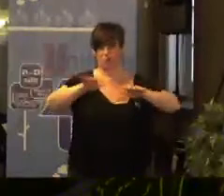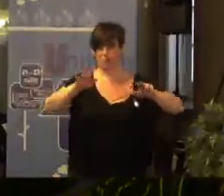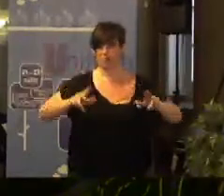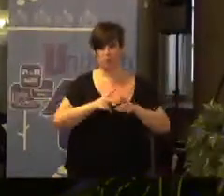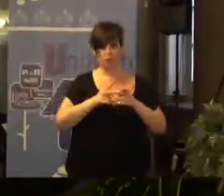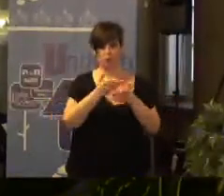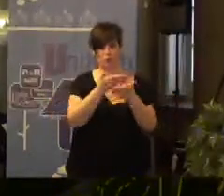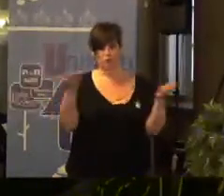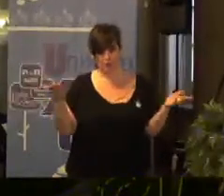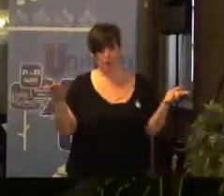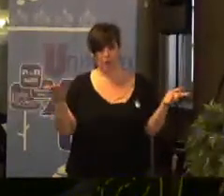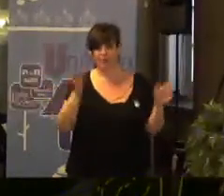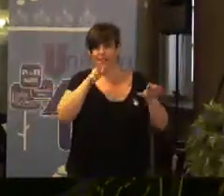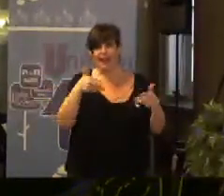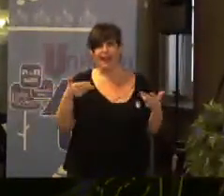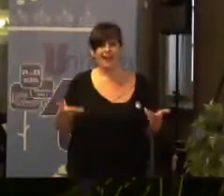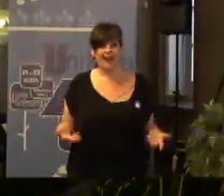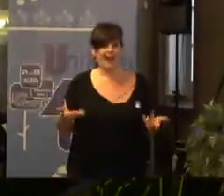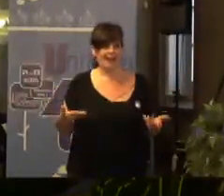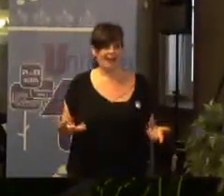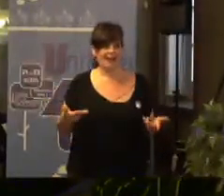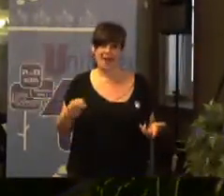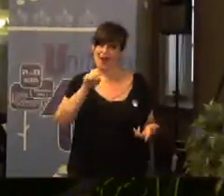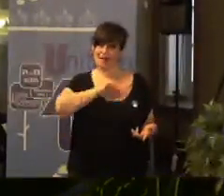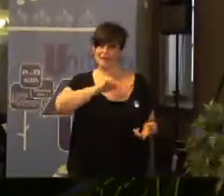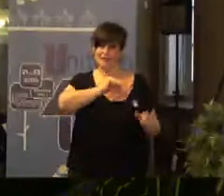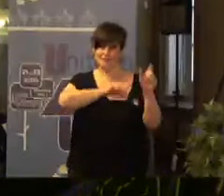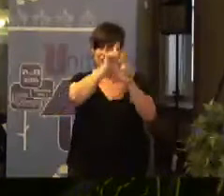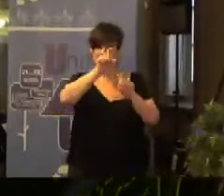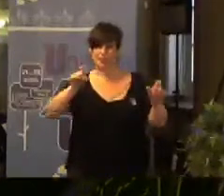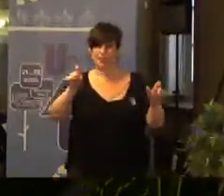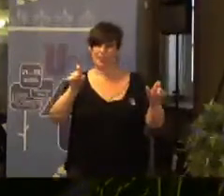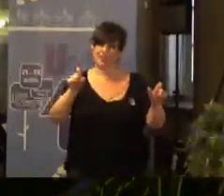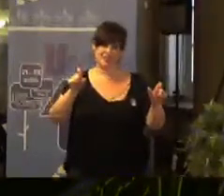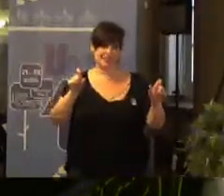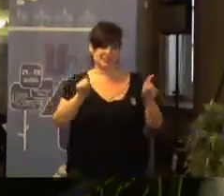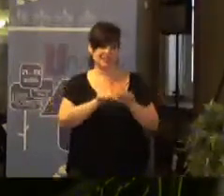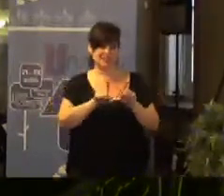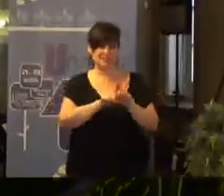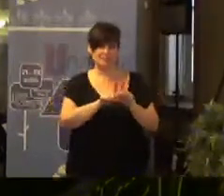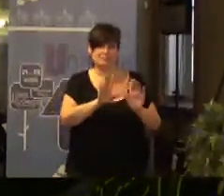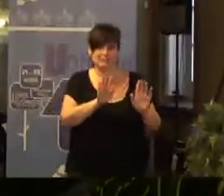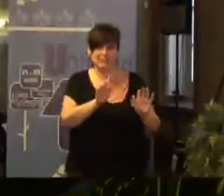social, neste momento o sentimento popular ainda não mexe muito que se não cai.